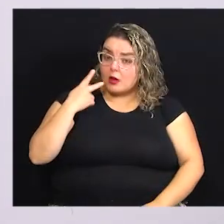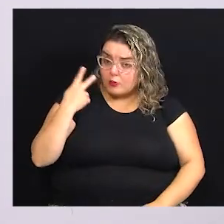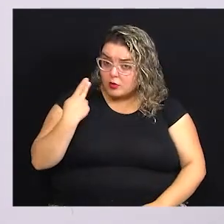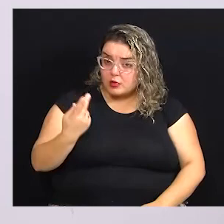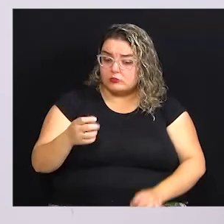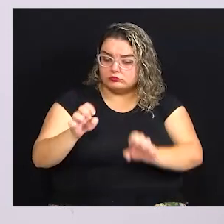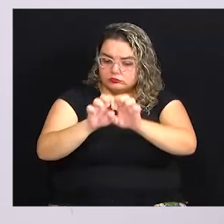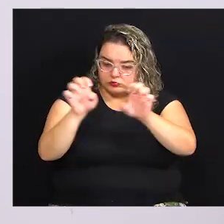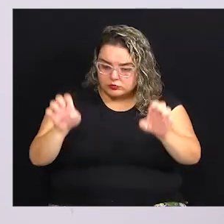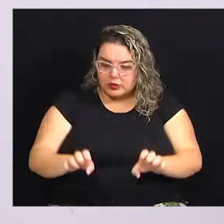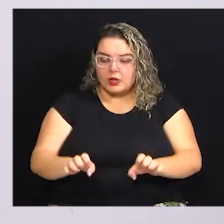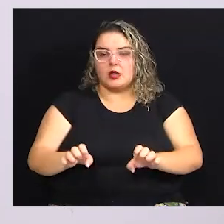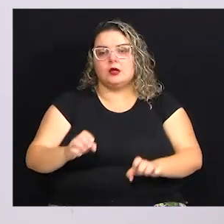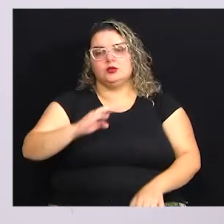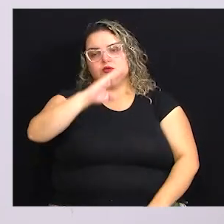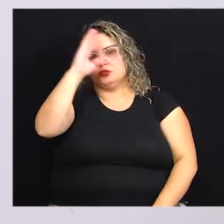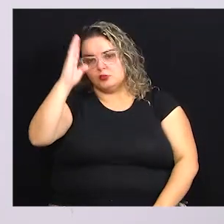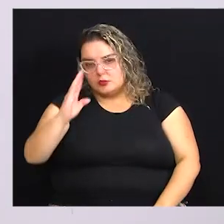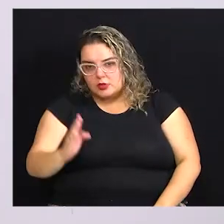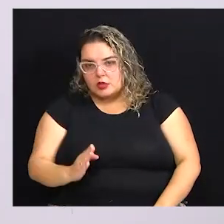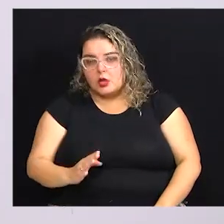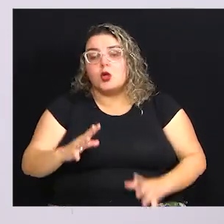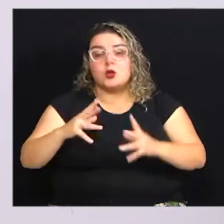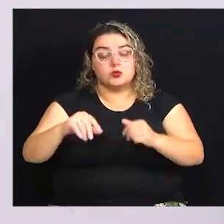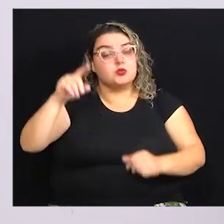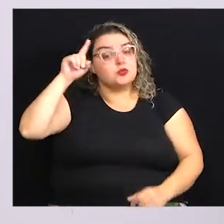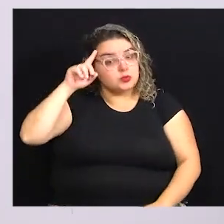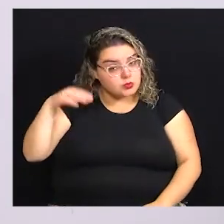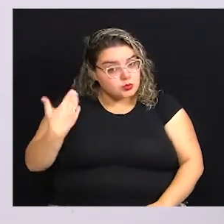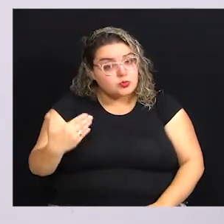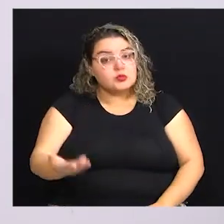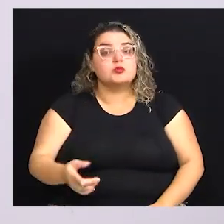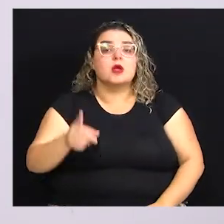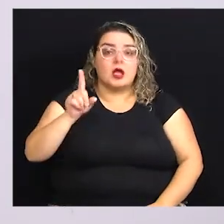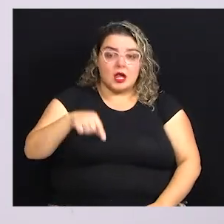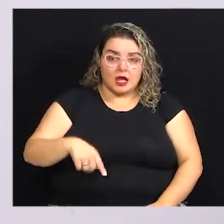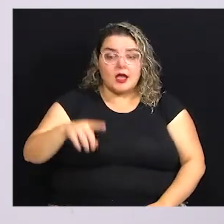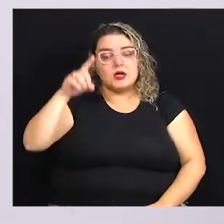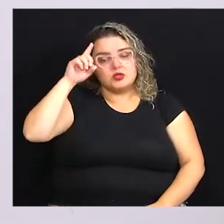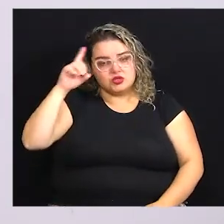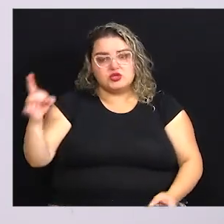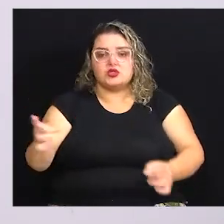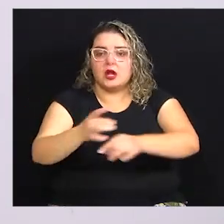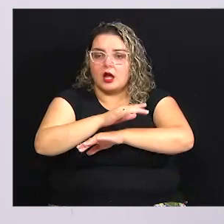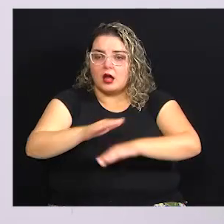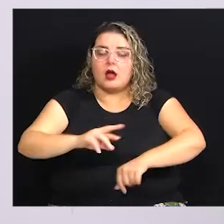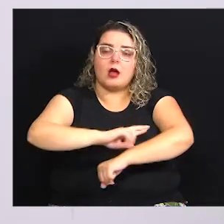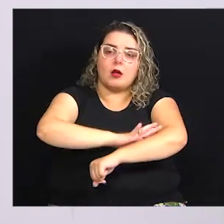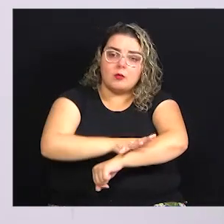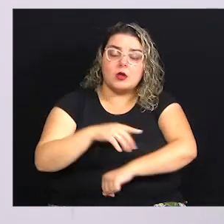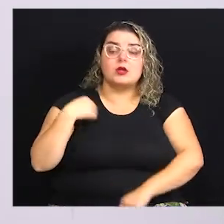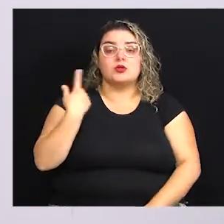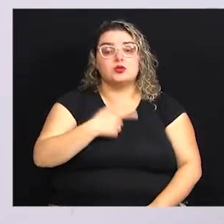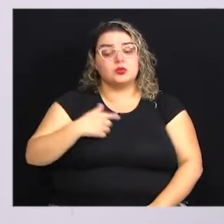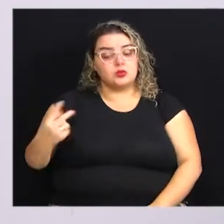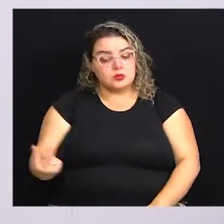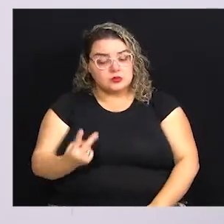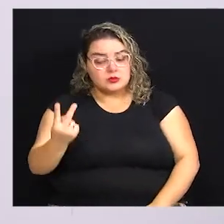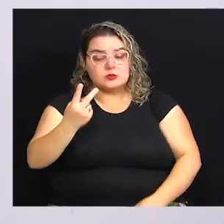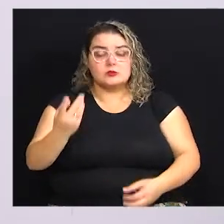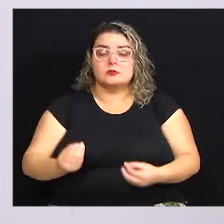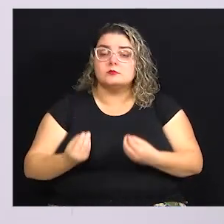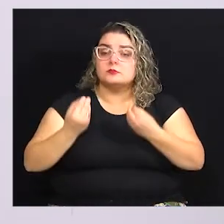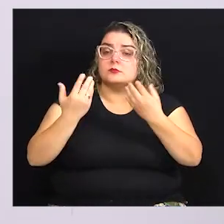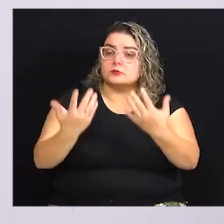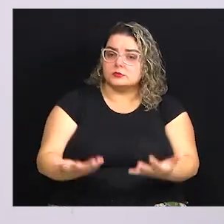enquanto uma política estrutural do Estado. Então, todo dia é dia de combater o racismo e que a gente